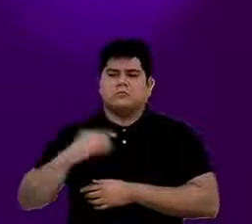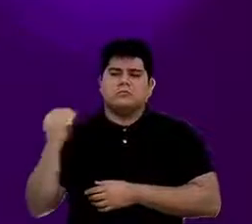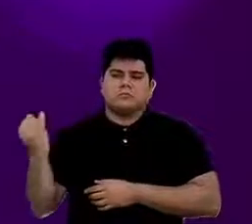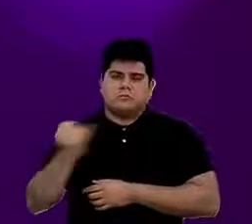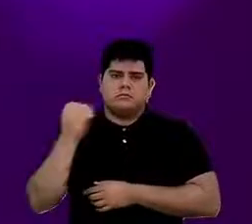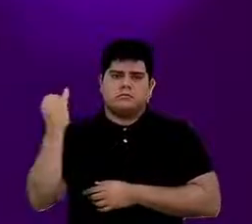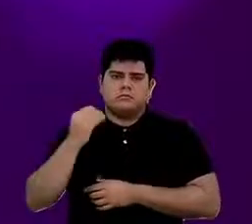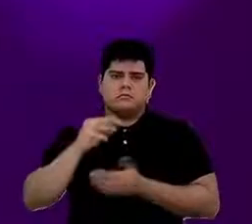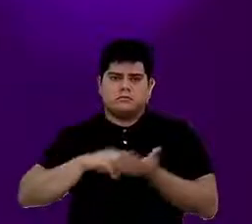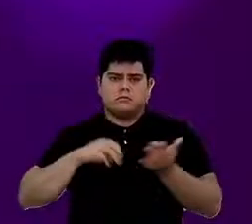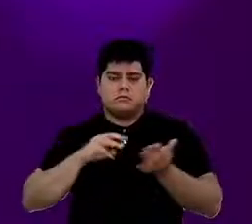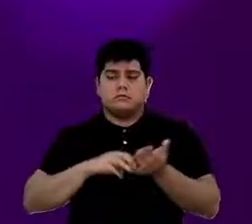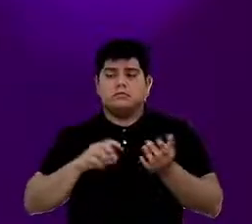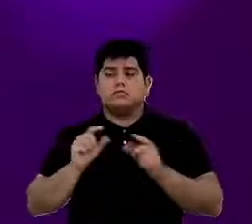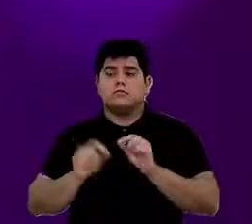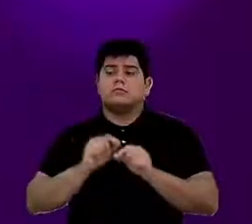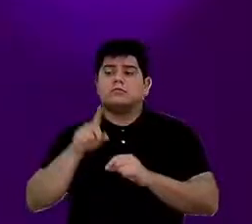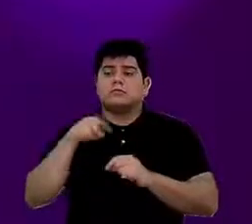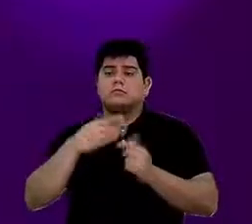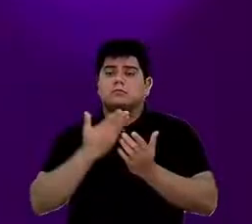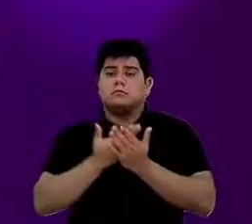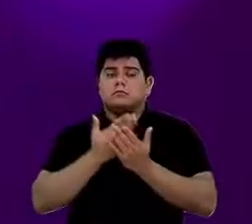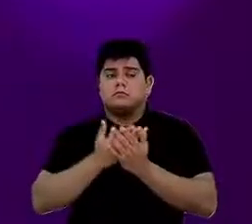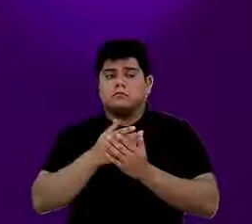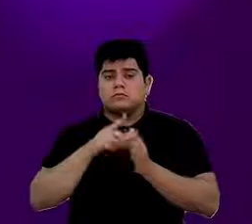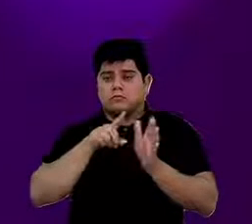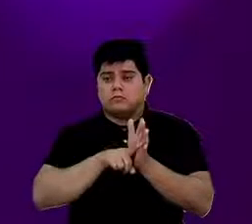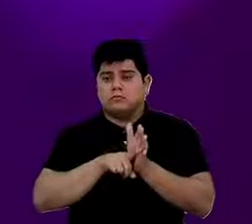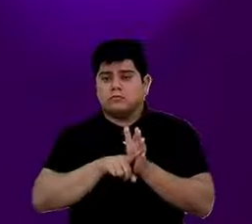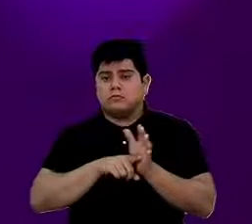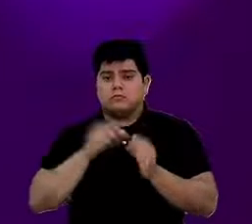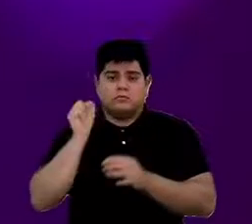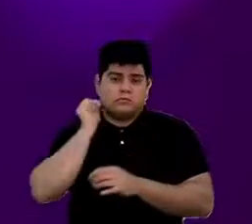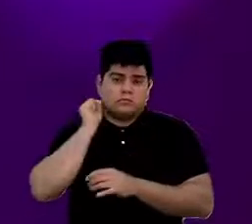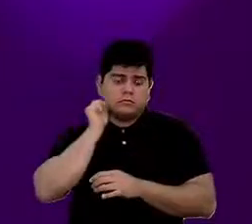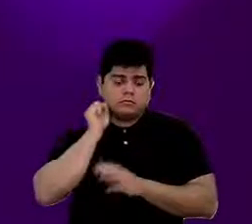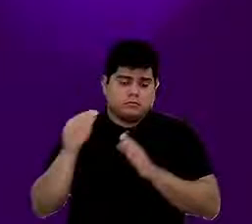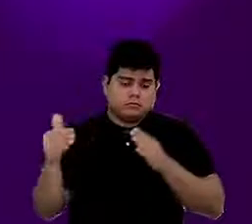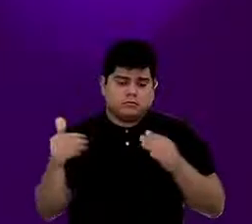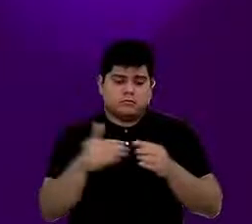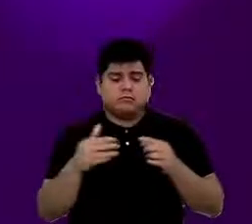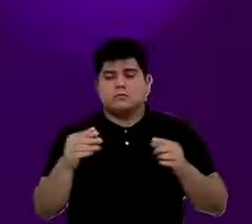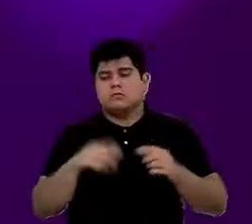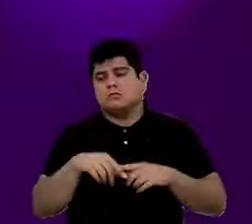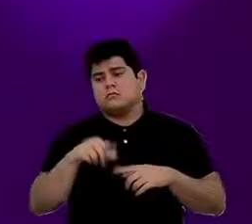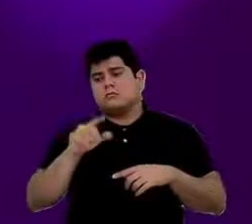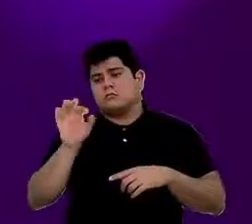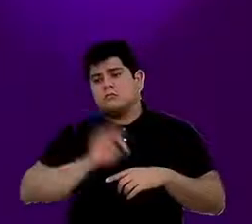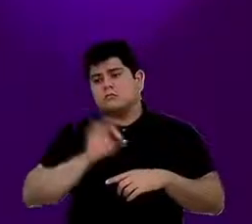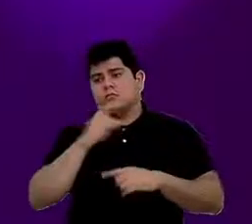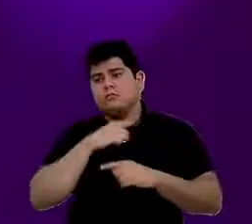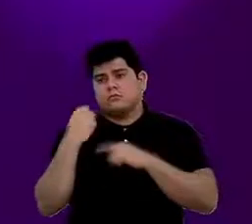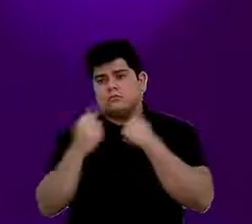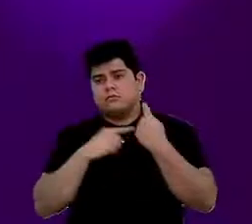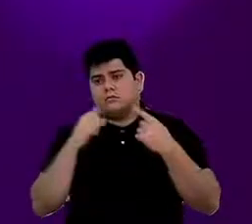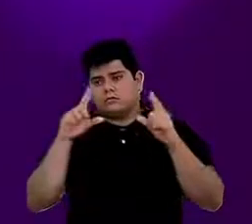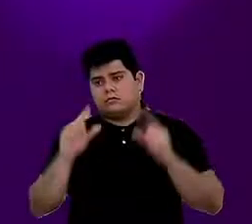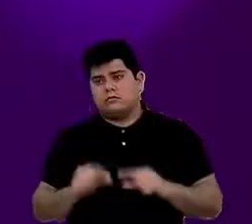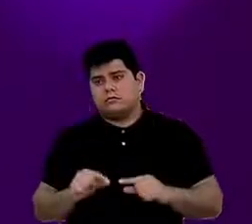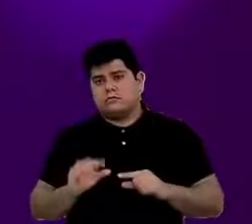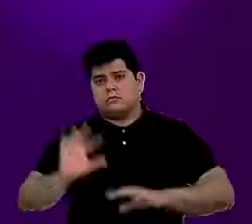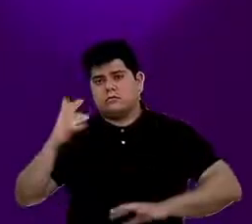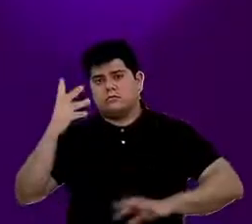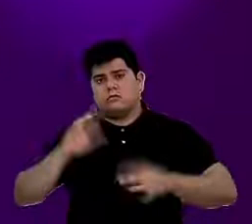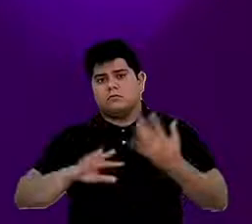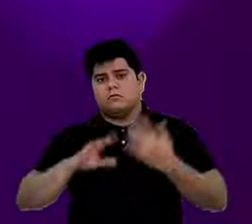do método, sendo um estudo negativo de eco de estresse relacionado a uma baixa taxa de mortalidade e eventos duros no